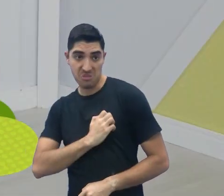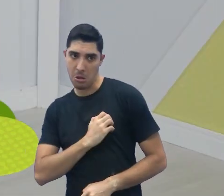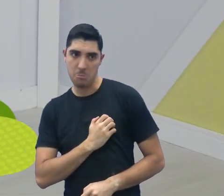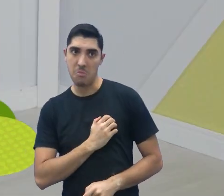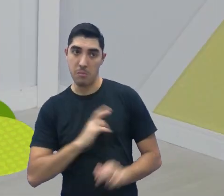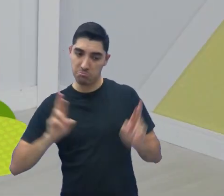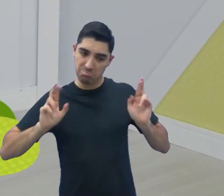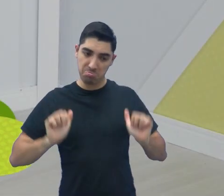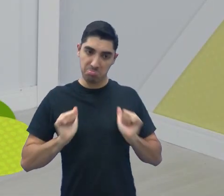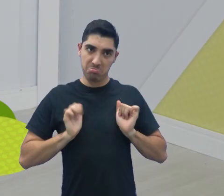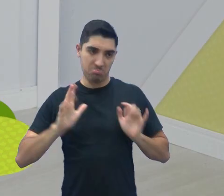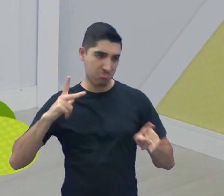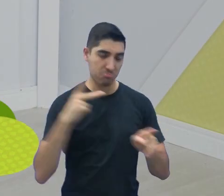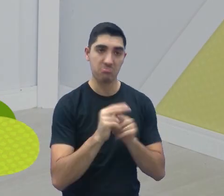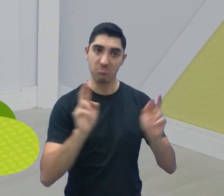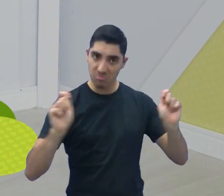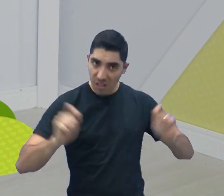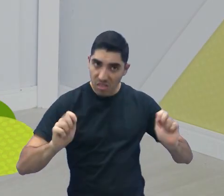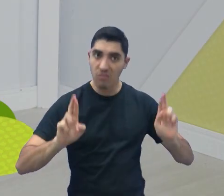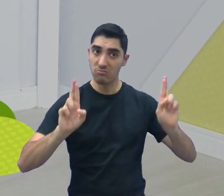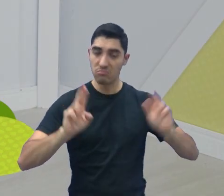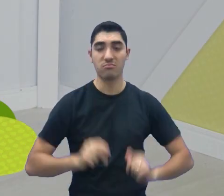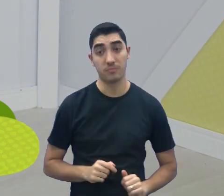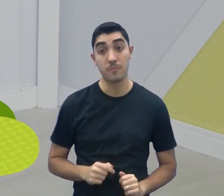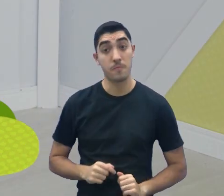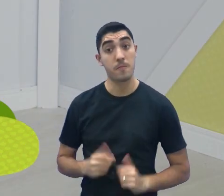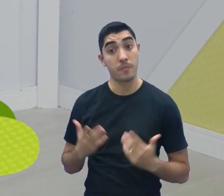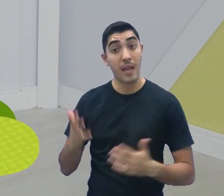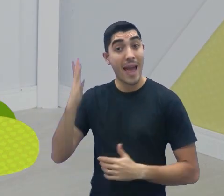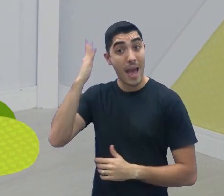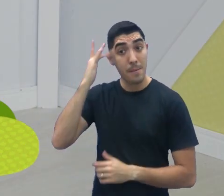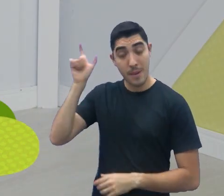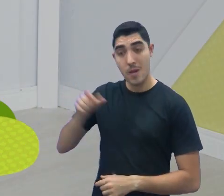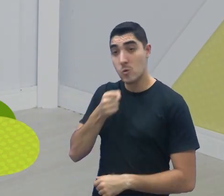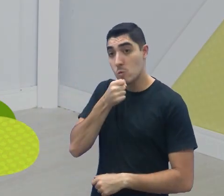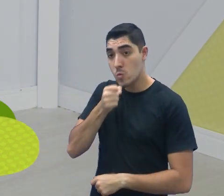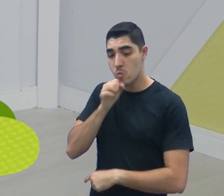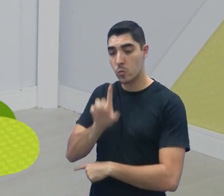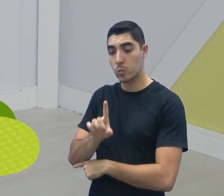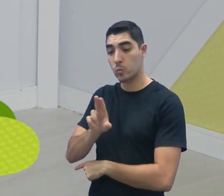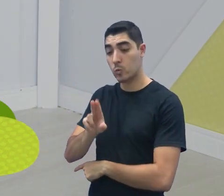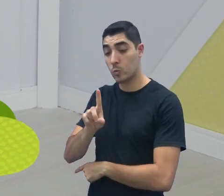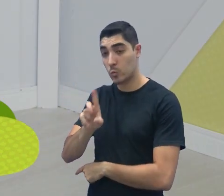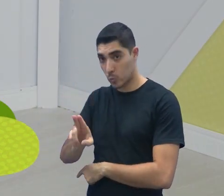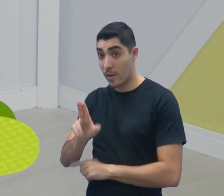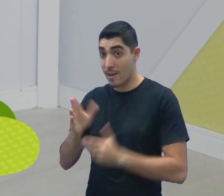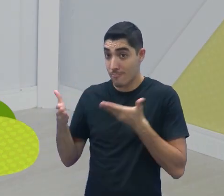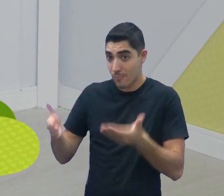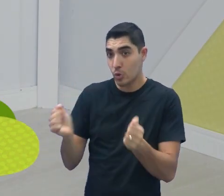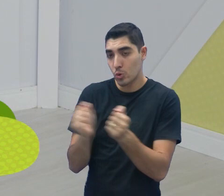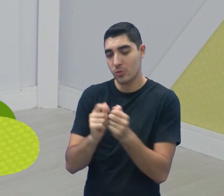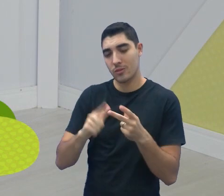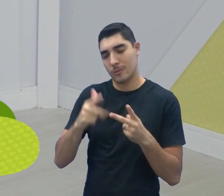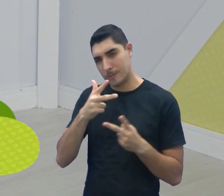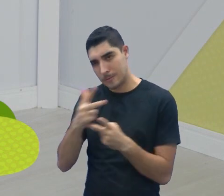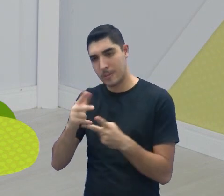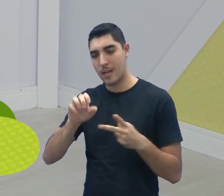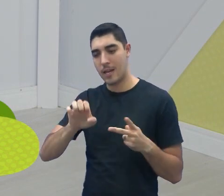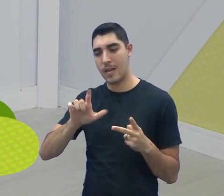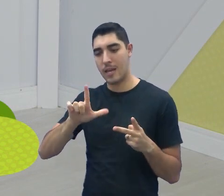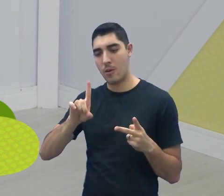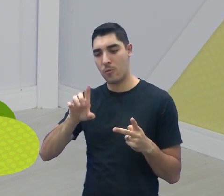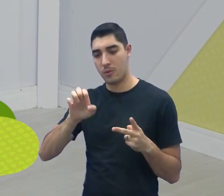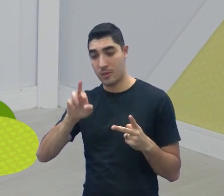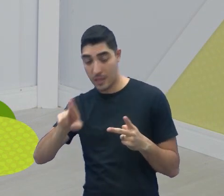vamos acompanhar de perto. Amanhã o nosso querido Dudu Campos estará acompanhando este jogo junto com o Helder Soares. Na segunda-feira, todos os